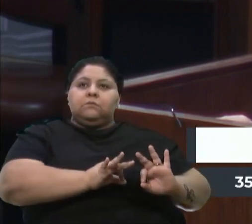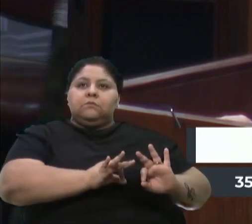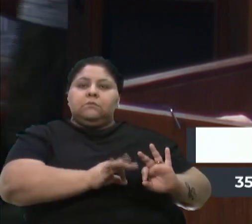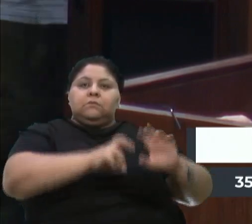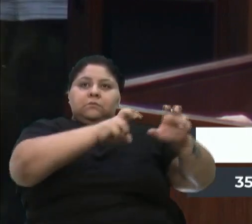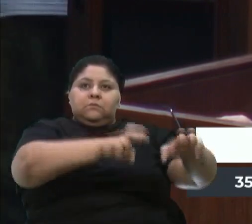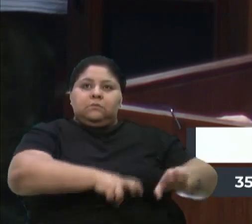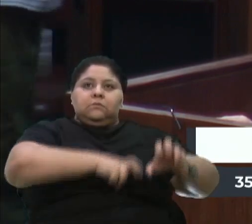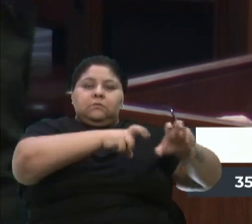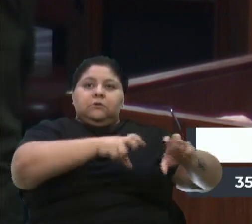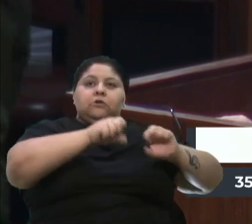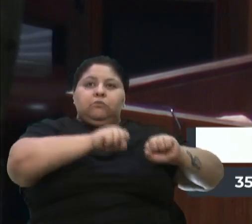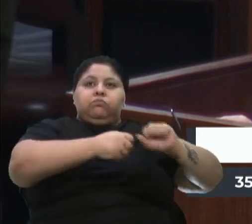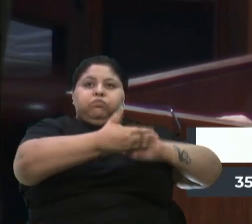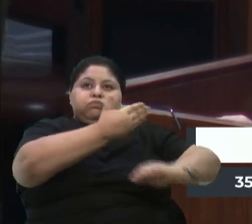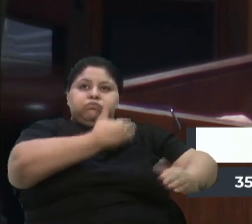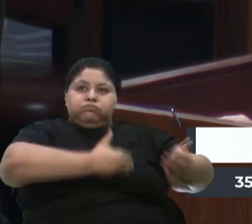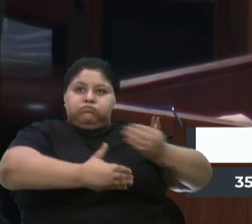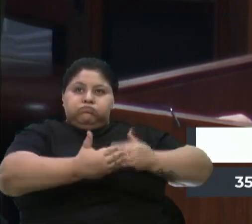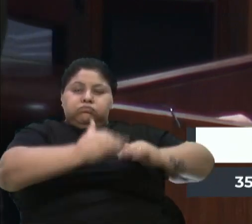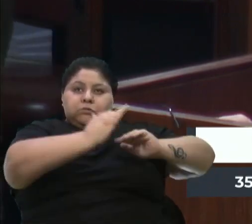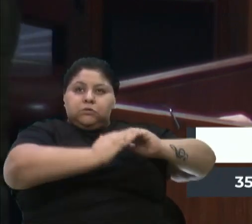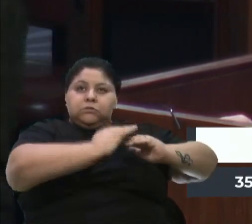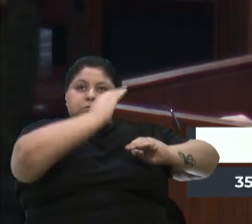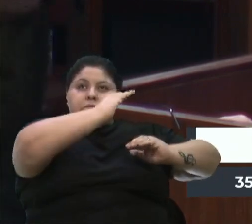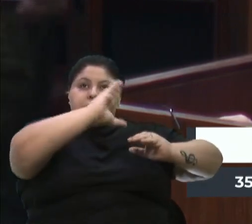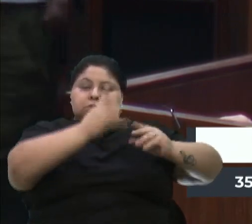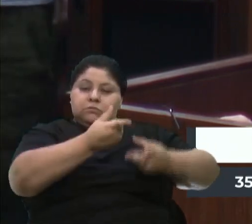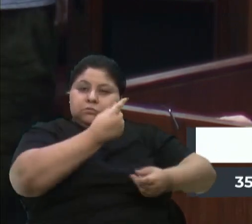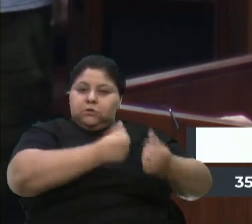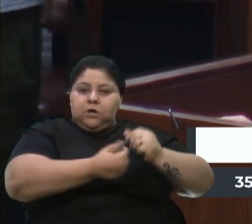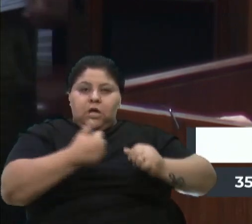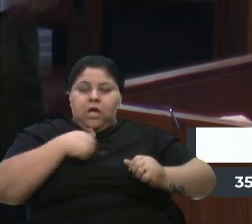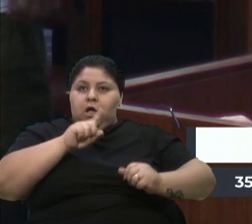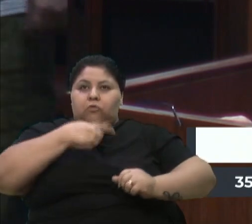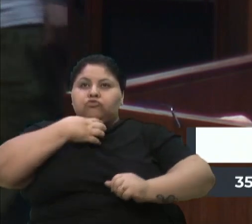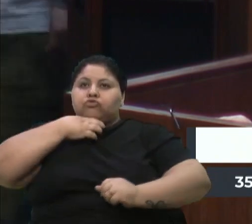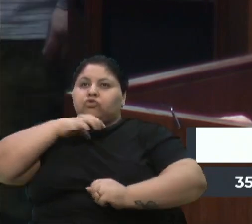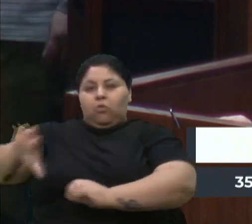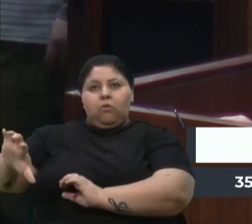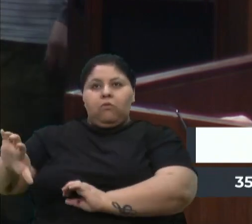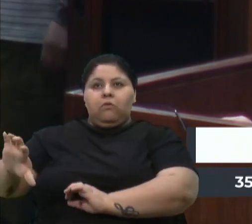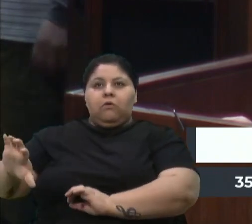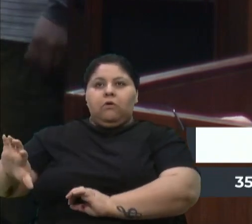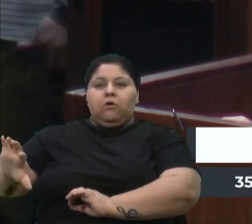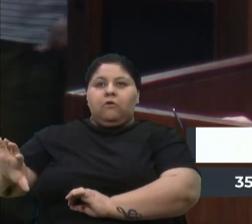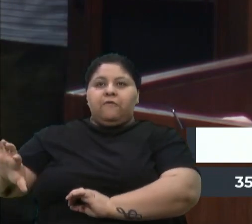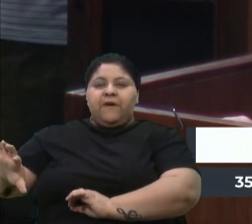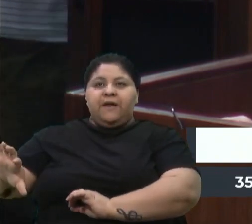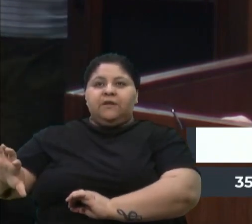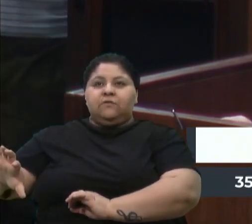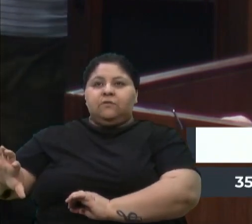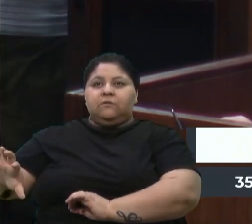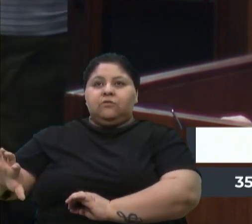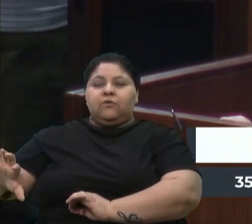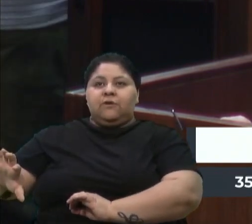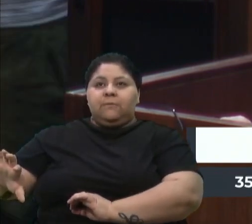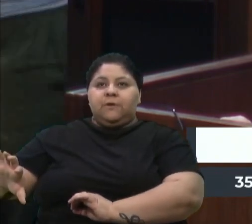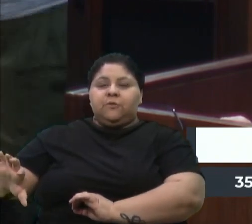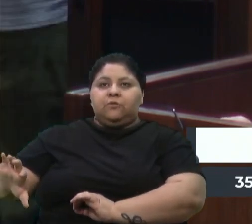agricultores possam ser atendidos com maior subsídio. Eu não sou contra aquilo que os colegas fazem, tem